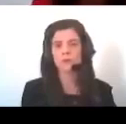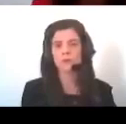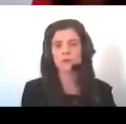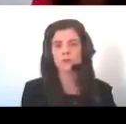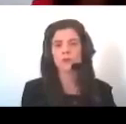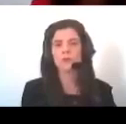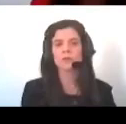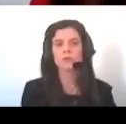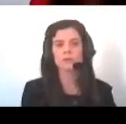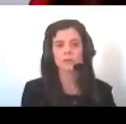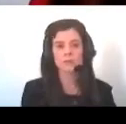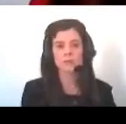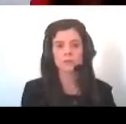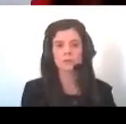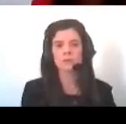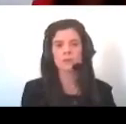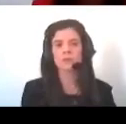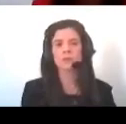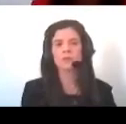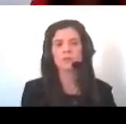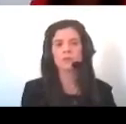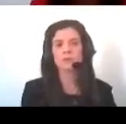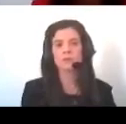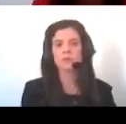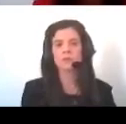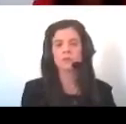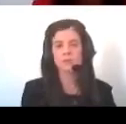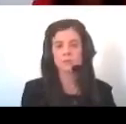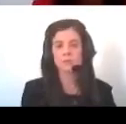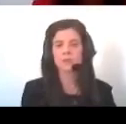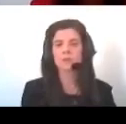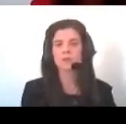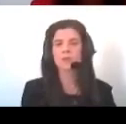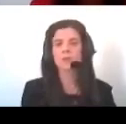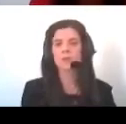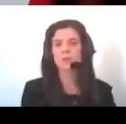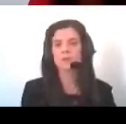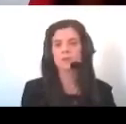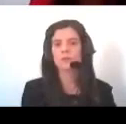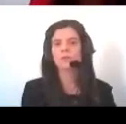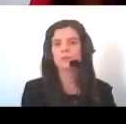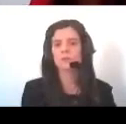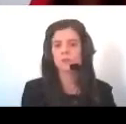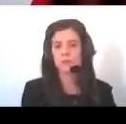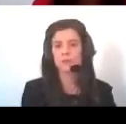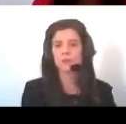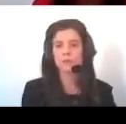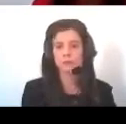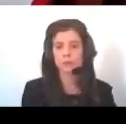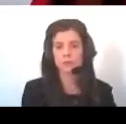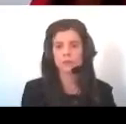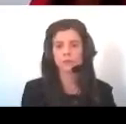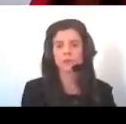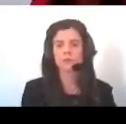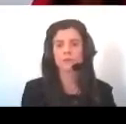secretário José Carlos Augusto Fernandes. Essa secretaria ela tem o objetivo de construir, né, a inclusão social